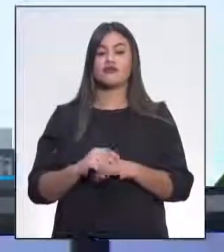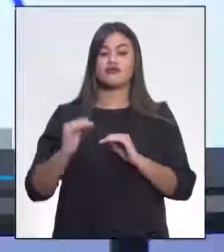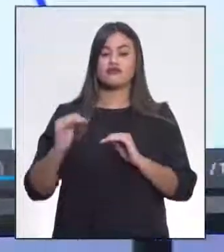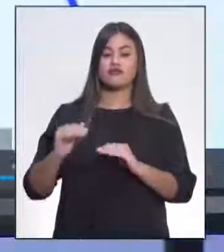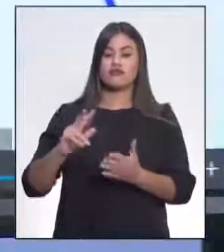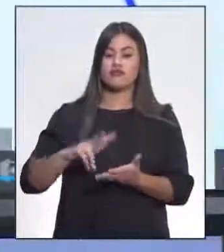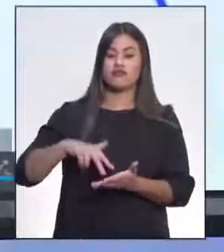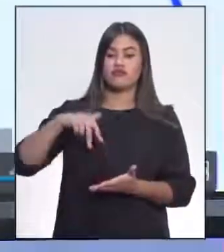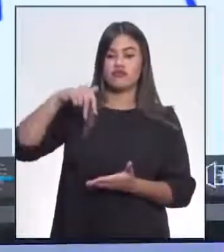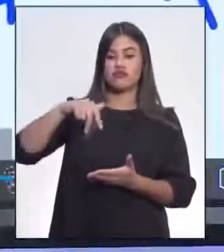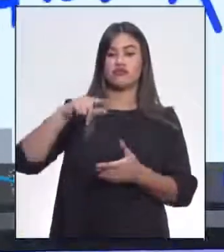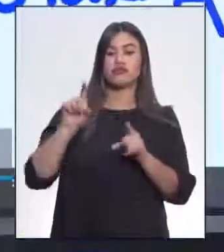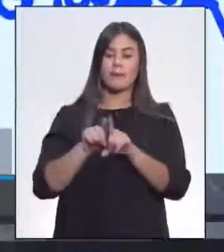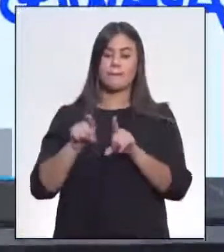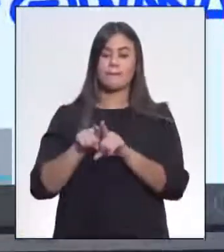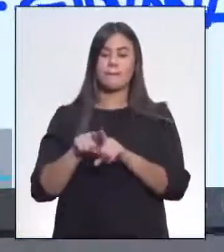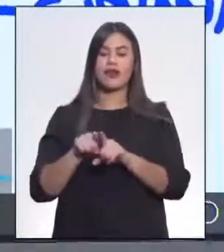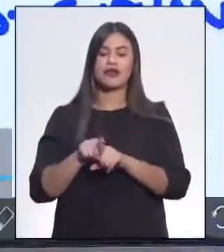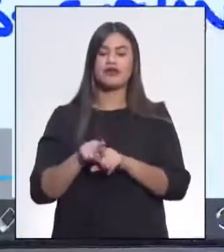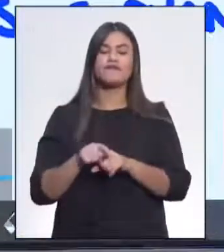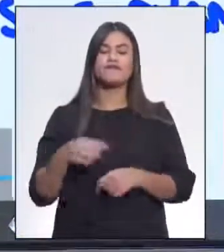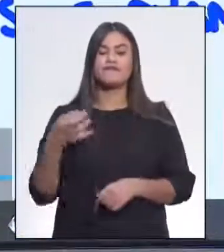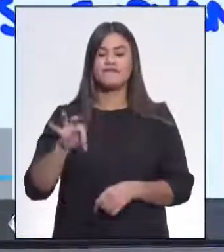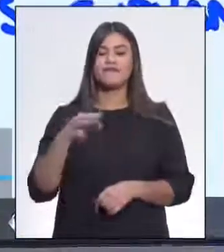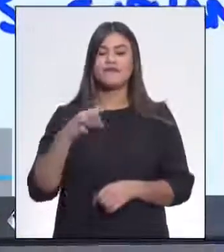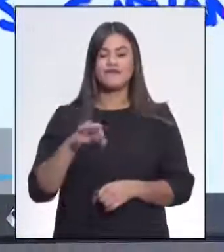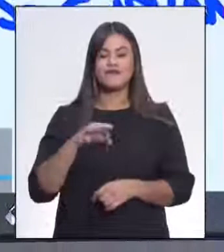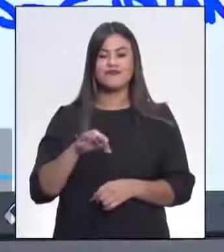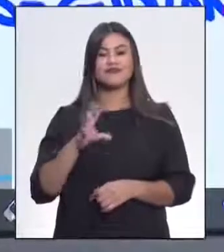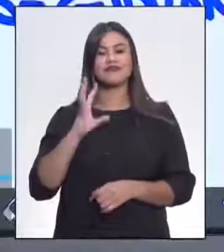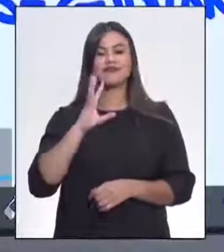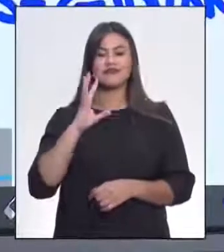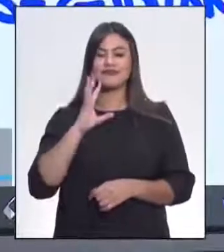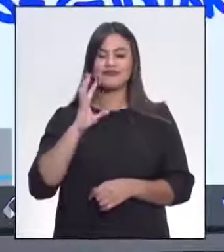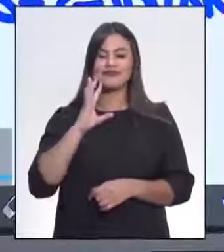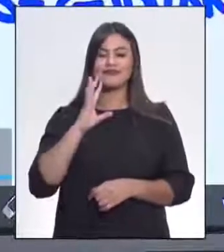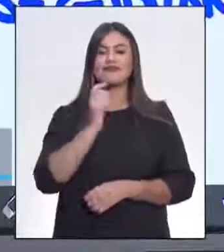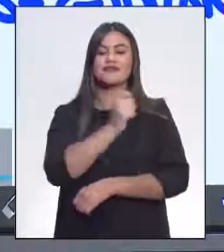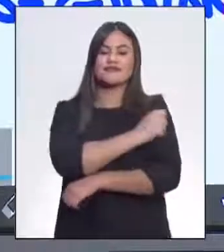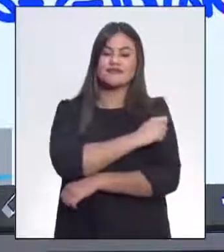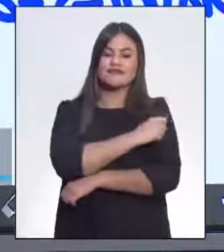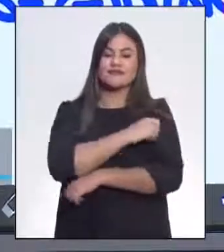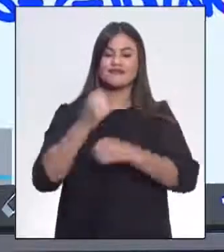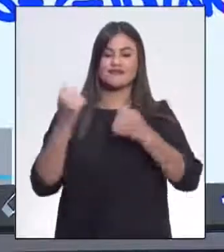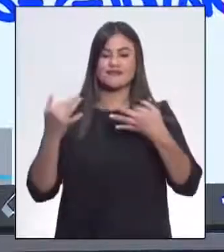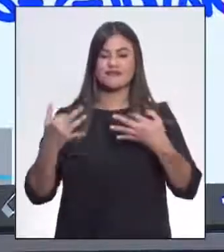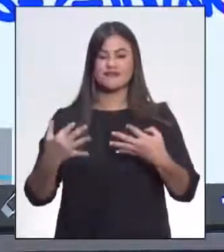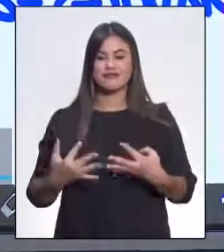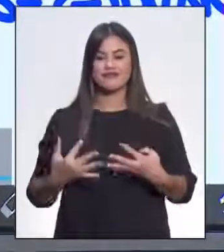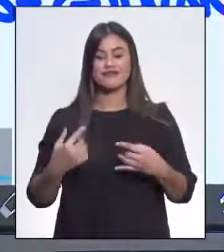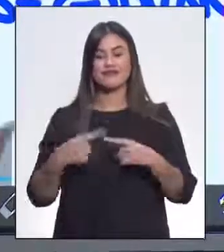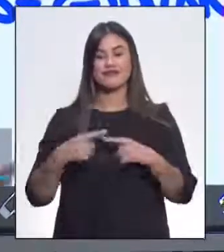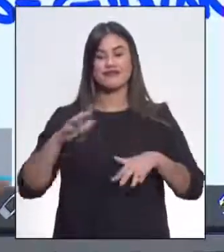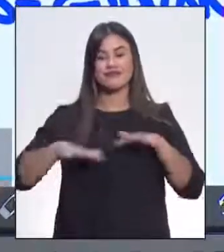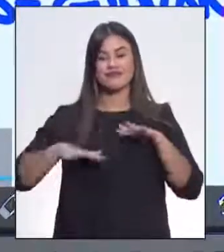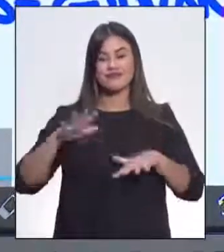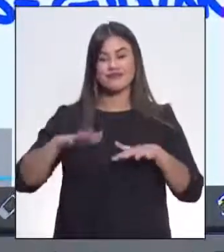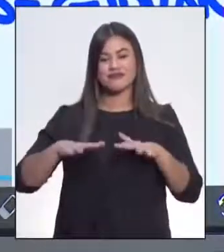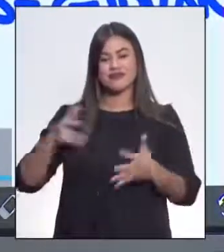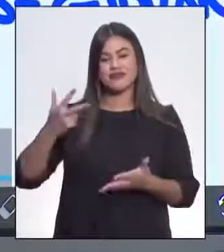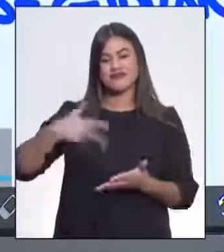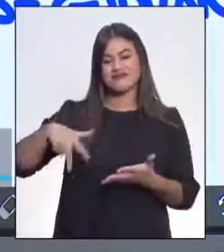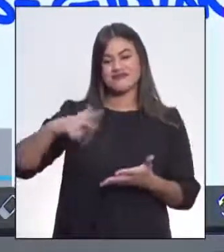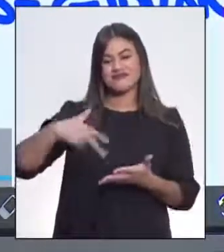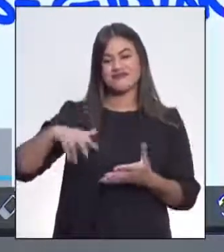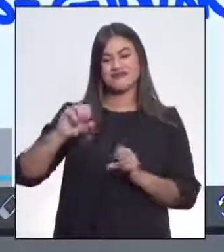que dançou ukulele, que traz essa troca aqui pra gente, conta pra gente como que é, porque às vezes a gente dá aula de dança, mas, por exemplo, eu nunca